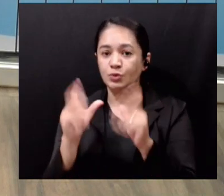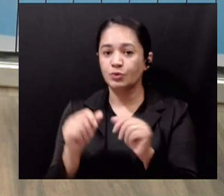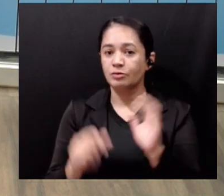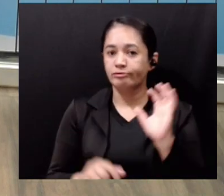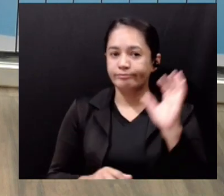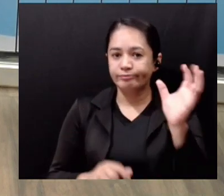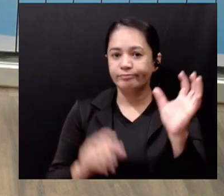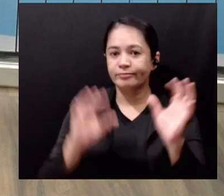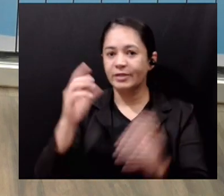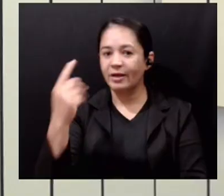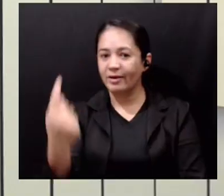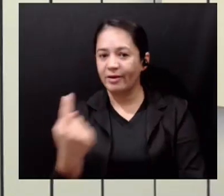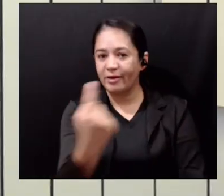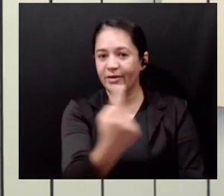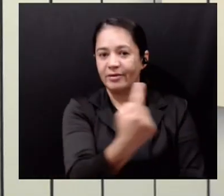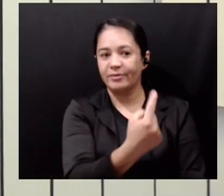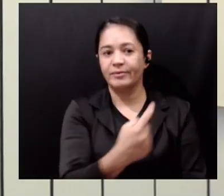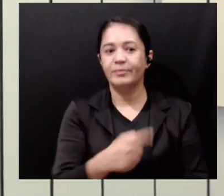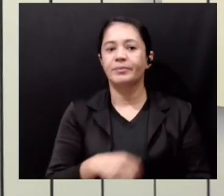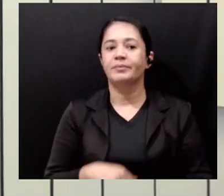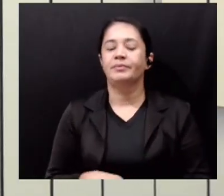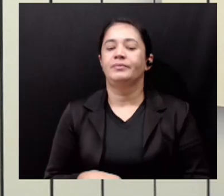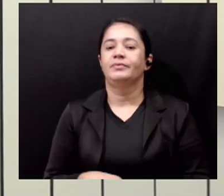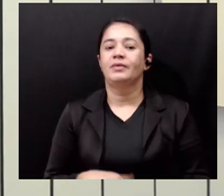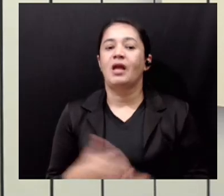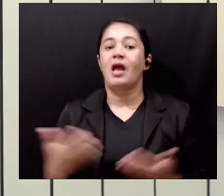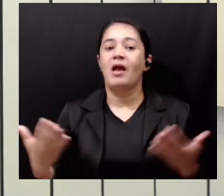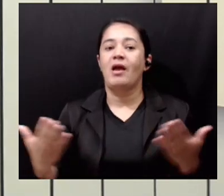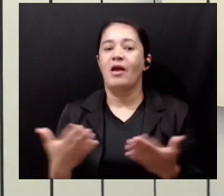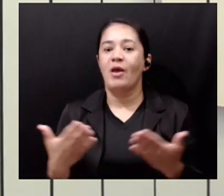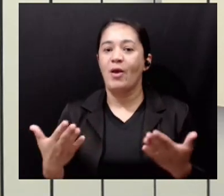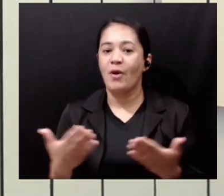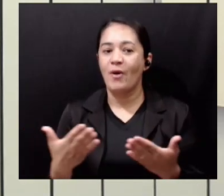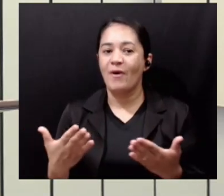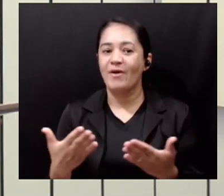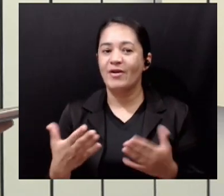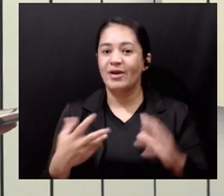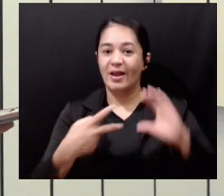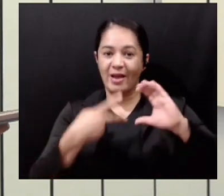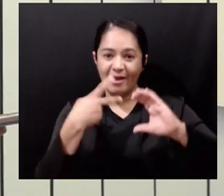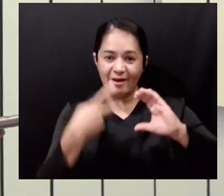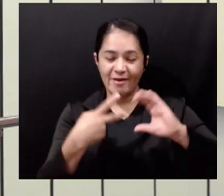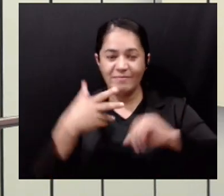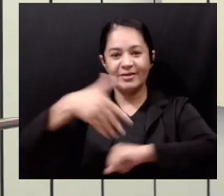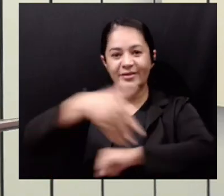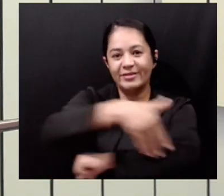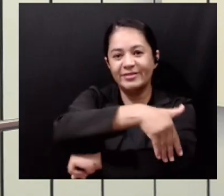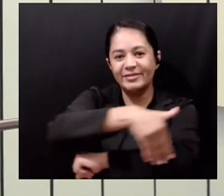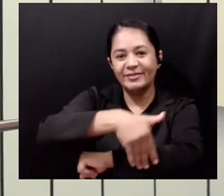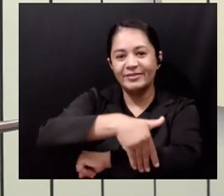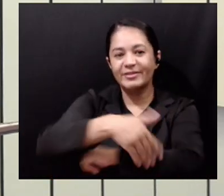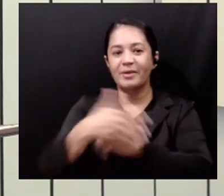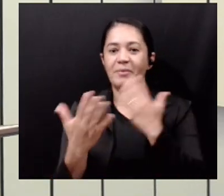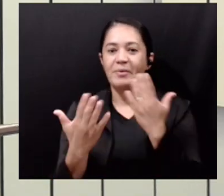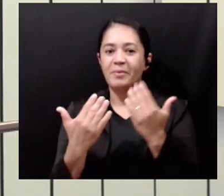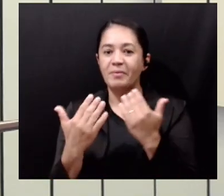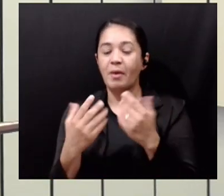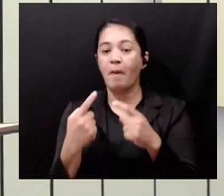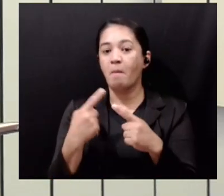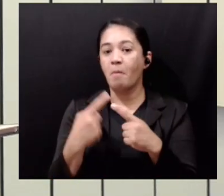no Câmara Notícia. Hora de falar do Câmara nas Ruas, porque na sexta-feira, um passeio pelo Cemitério da Saudade celebrou